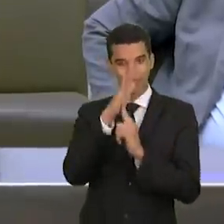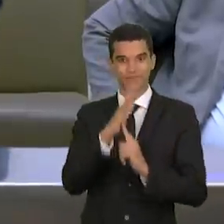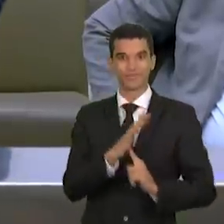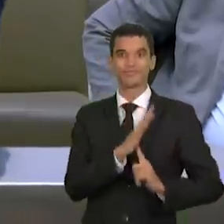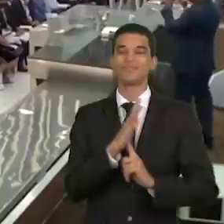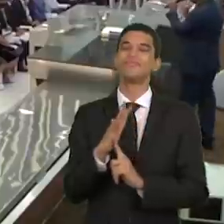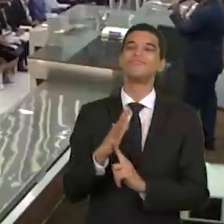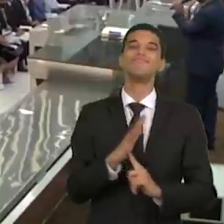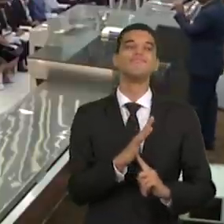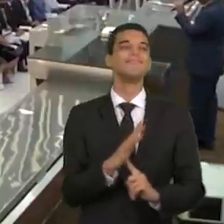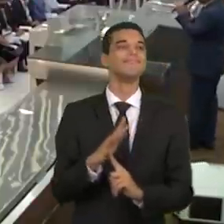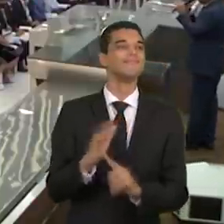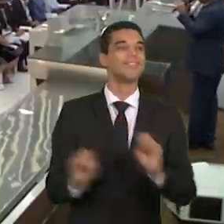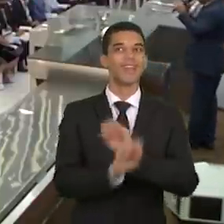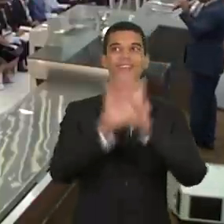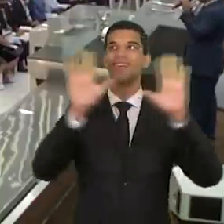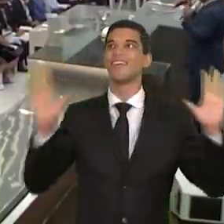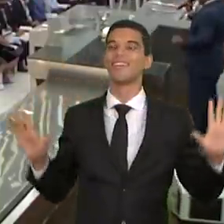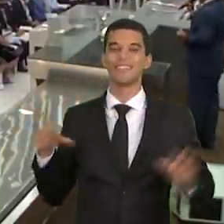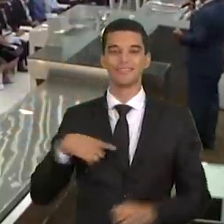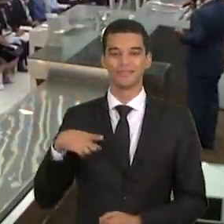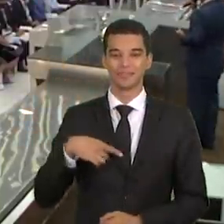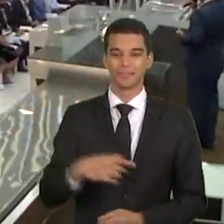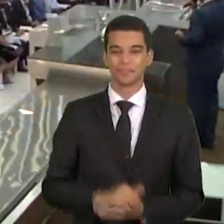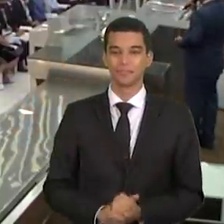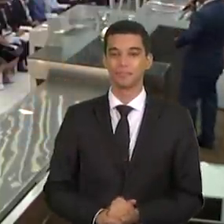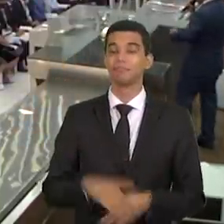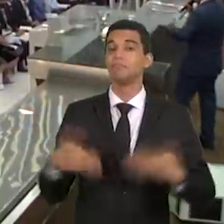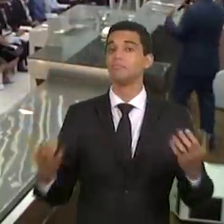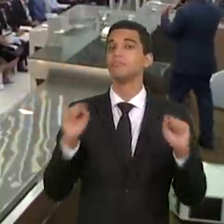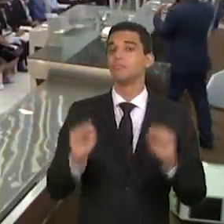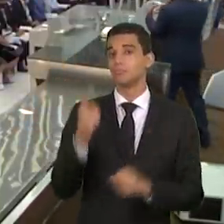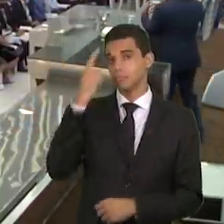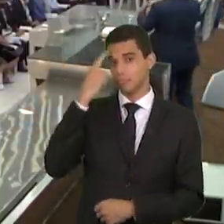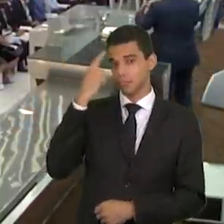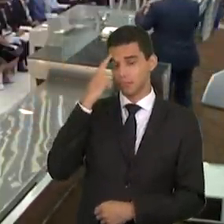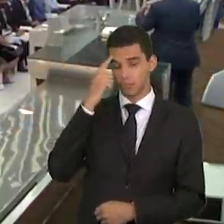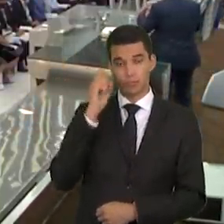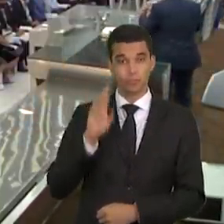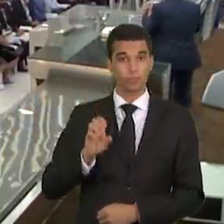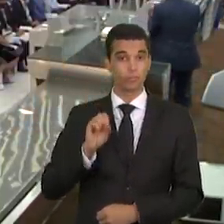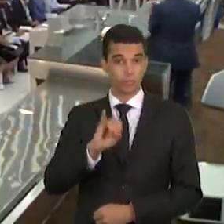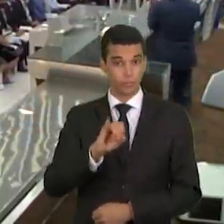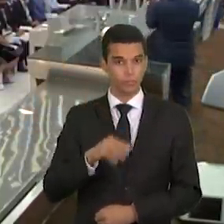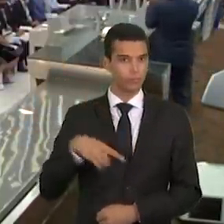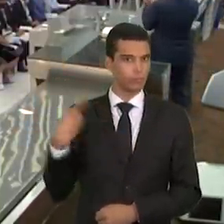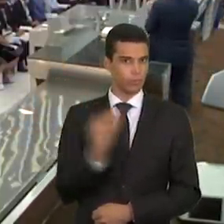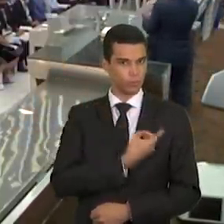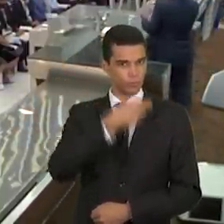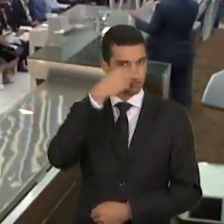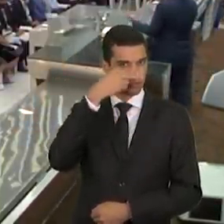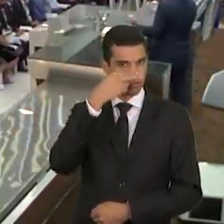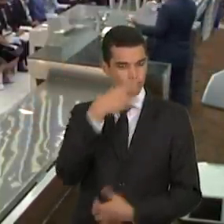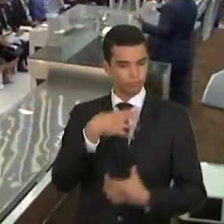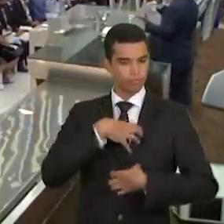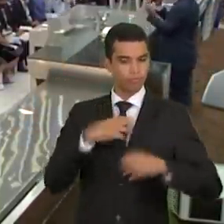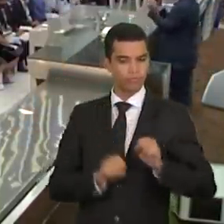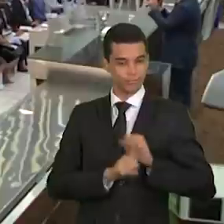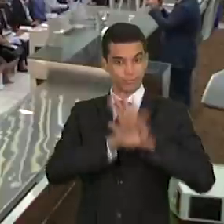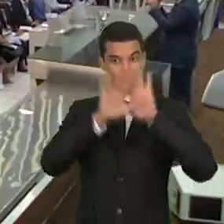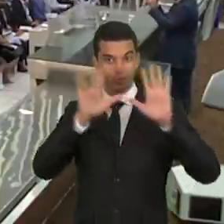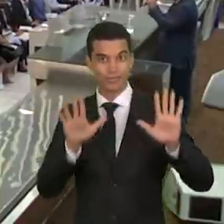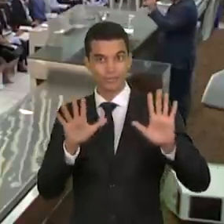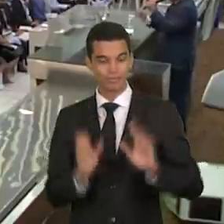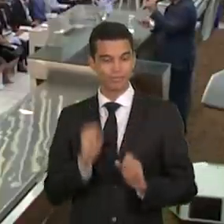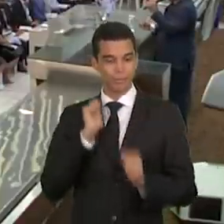nos faz pensar que se as candeias estão acesas, elas estão cheias de azeite. O azeite é